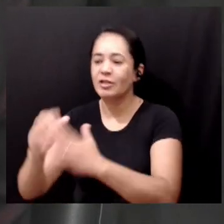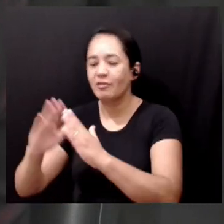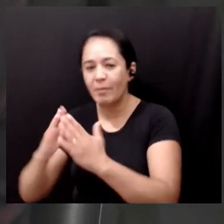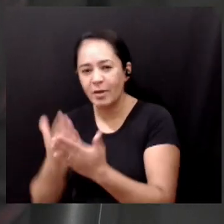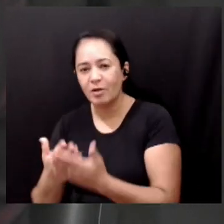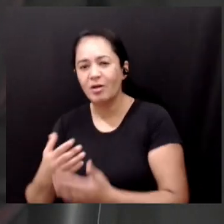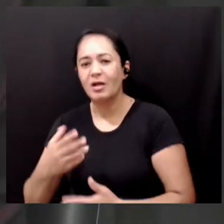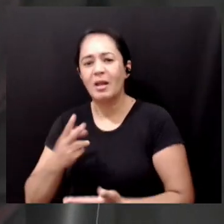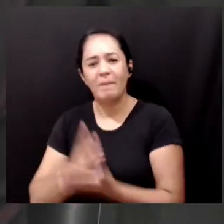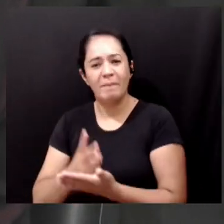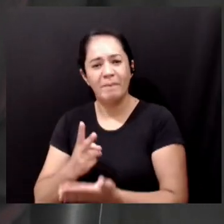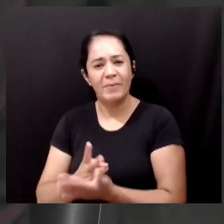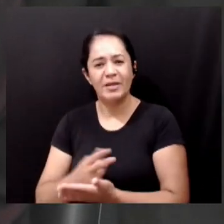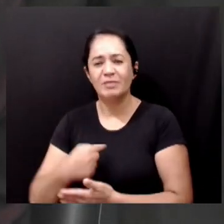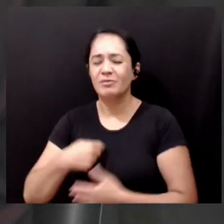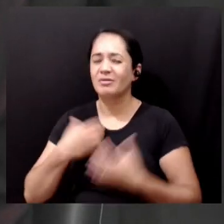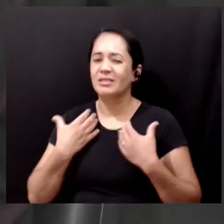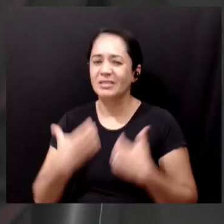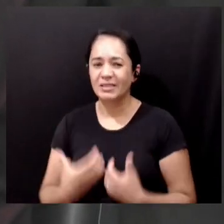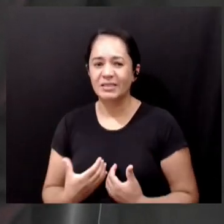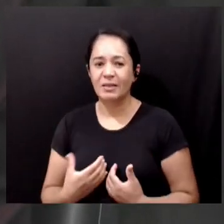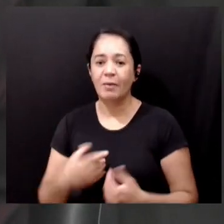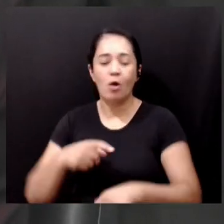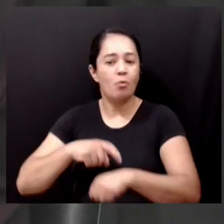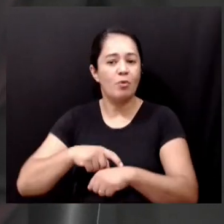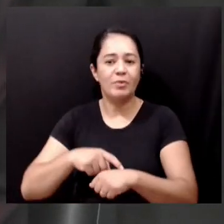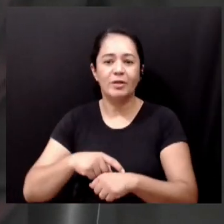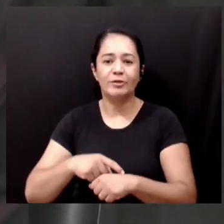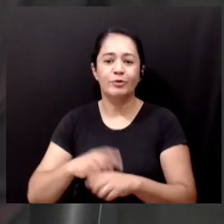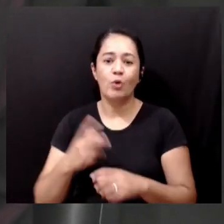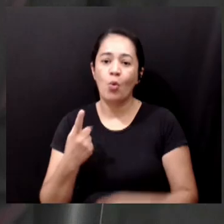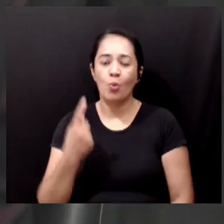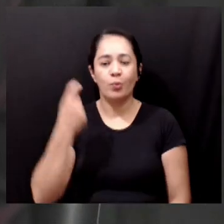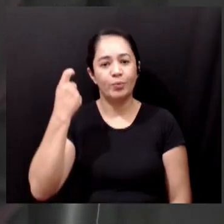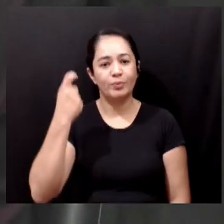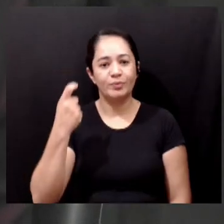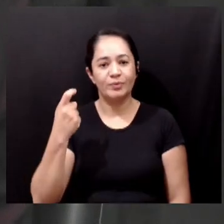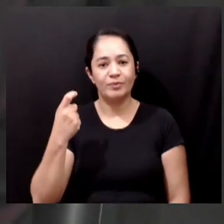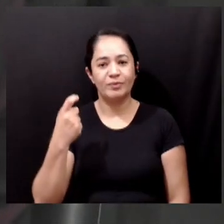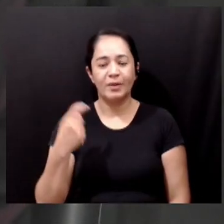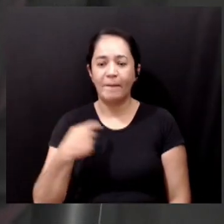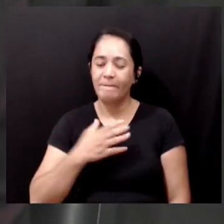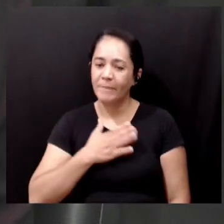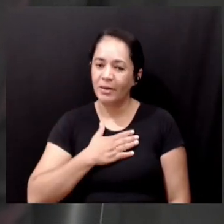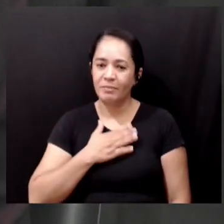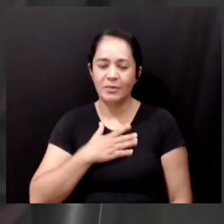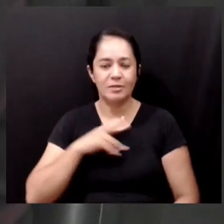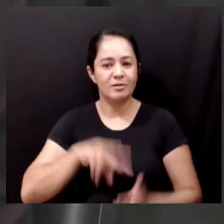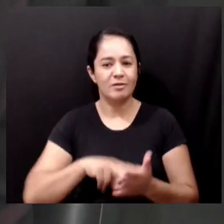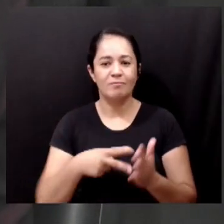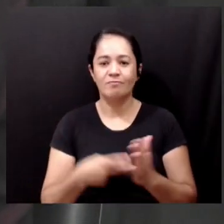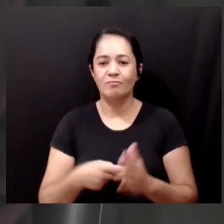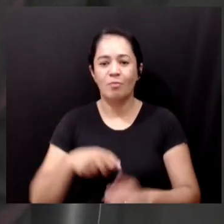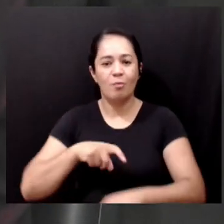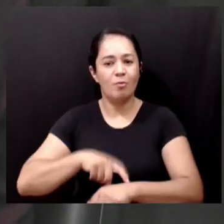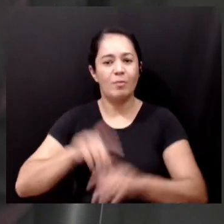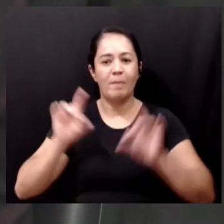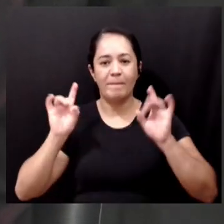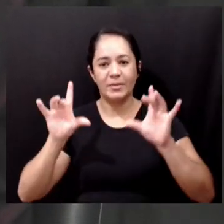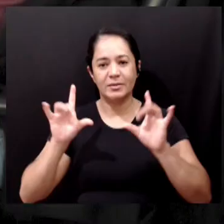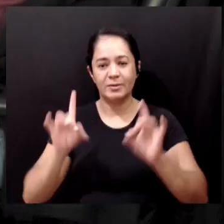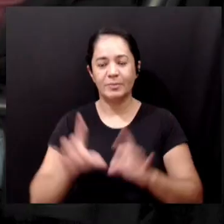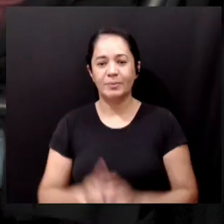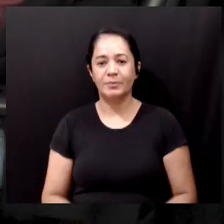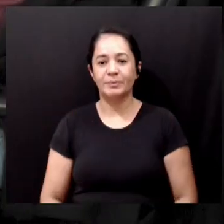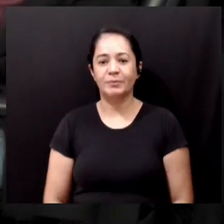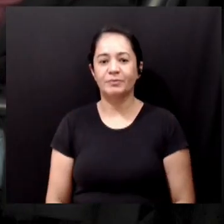daquele dia, mas era o momento que eu tinha. Entendi. Então, aquilo era precioso para mim, então eu fazia aquilo valer a pena. E hoje ainda